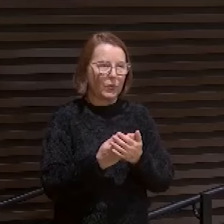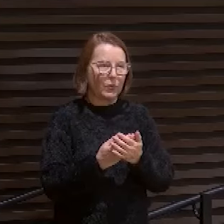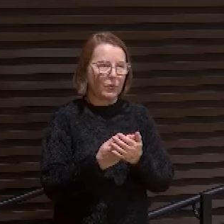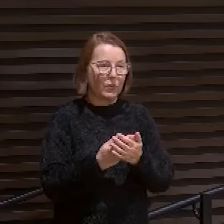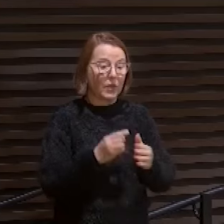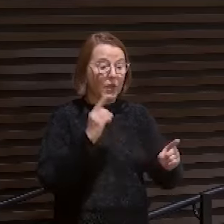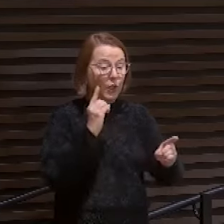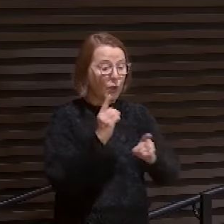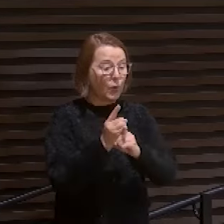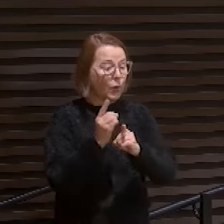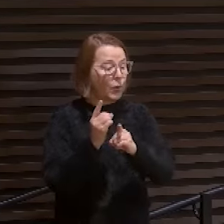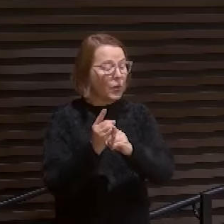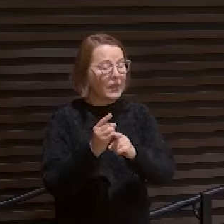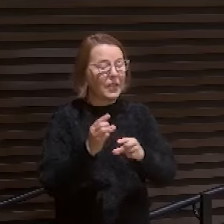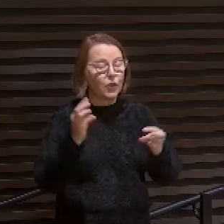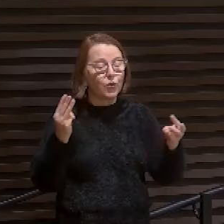terra.